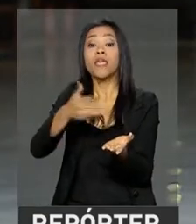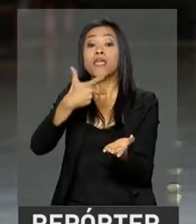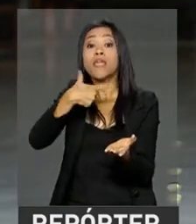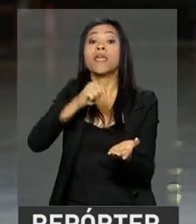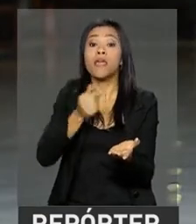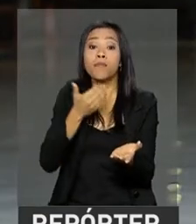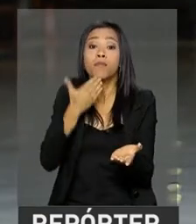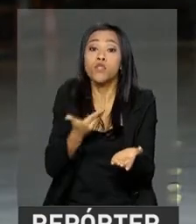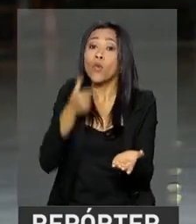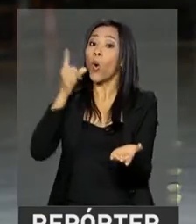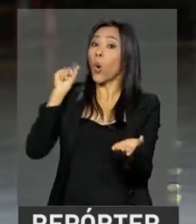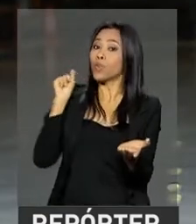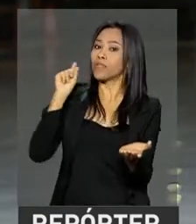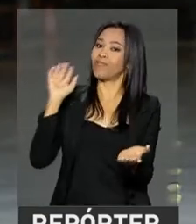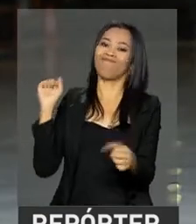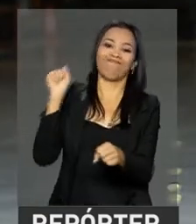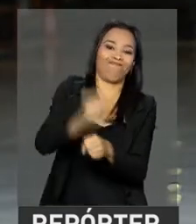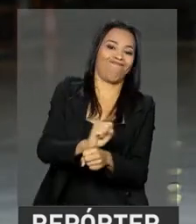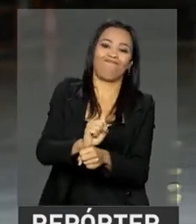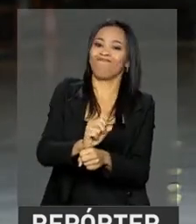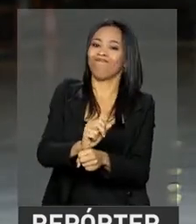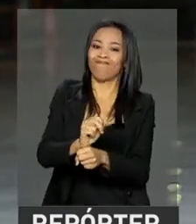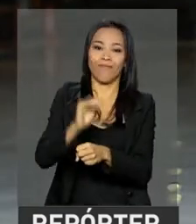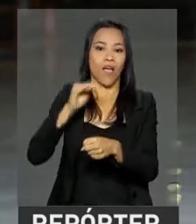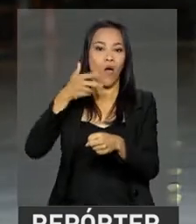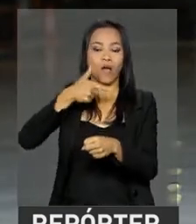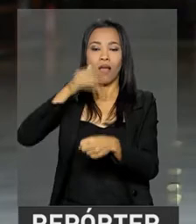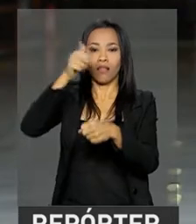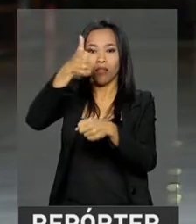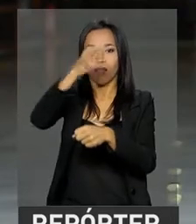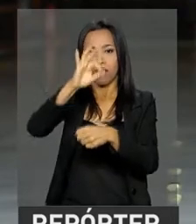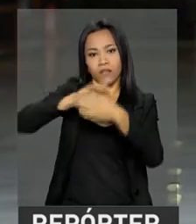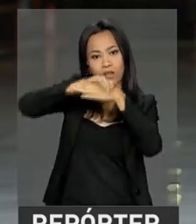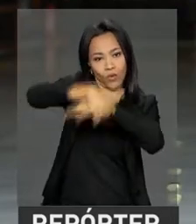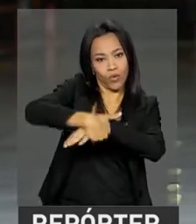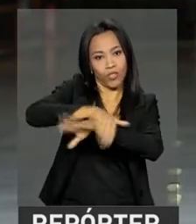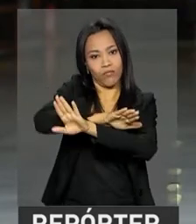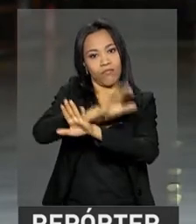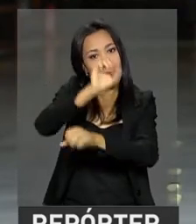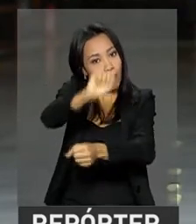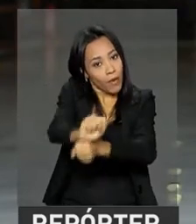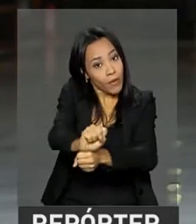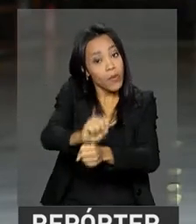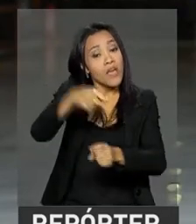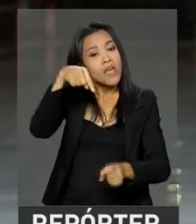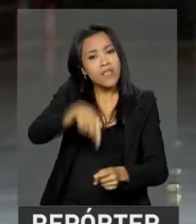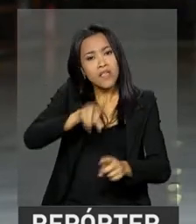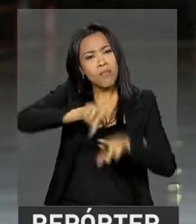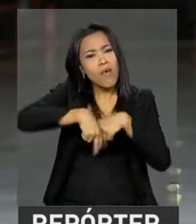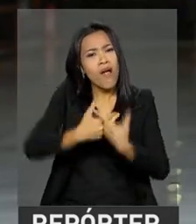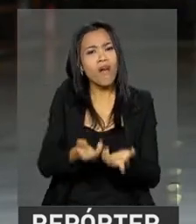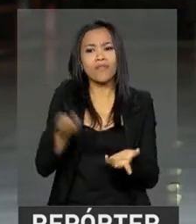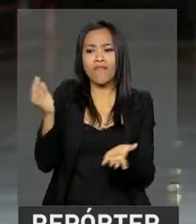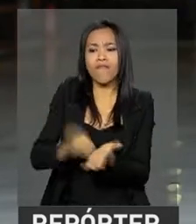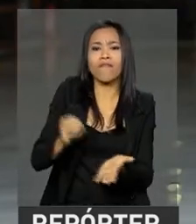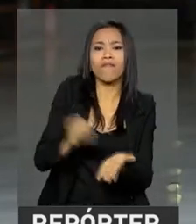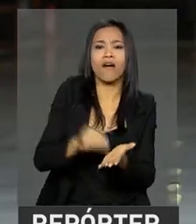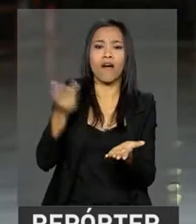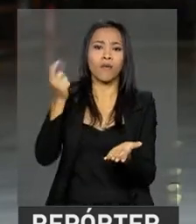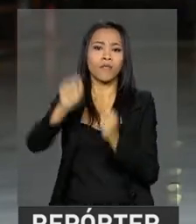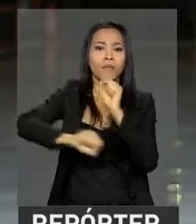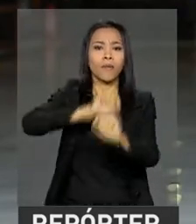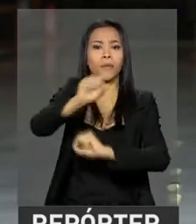27, terça-feira, às 10 horas da noite. Segundo a Polícia Federal, a medida é resultado de uma insuficiência no